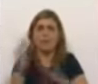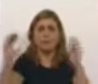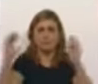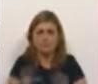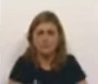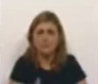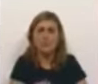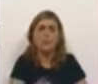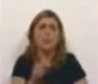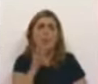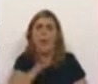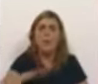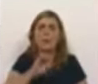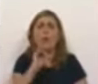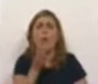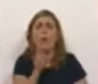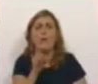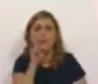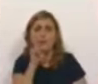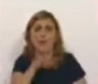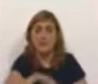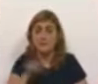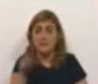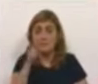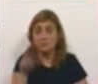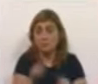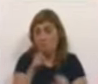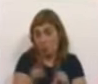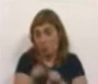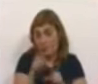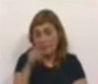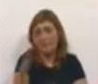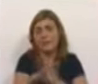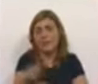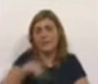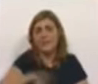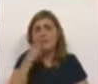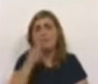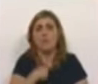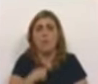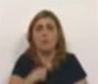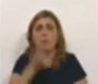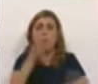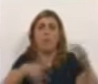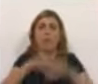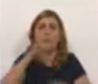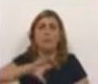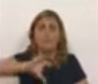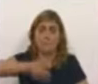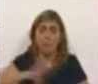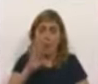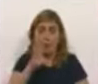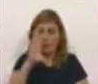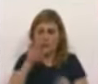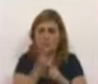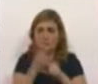do ambiente ou da defesa. Foi a política de direita que falhou ao povo e ao país quando colocou o Estado nas